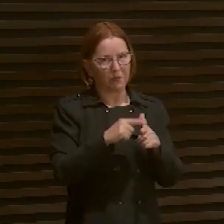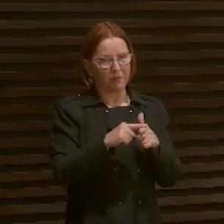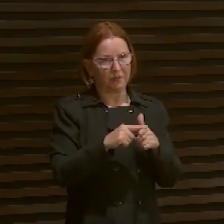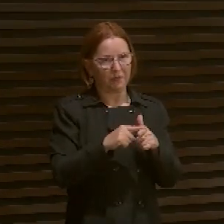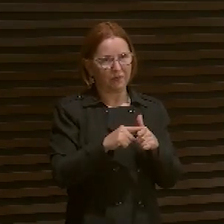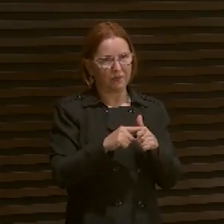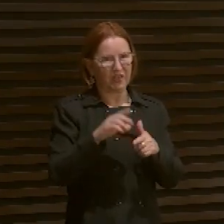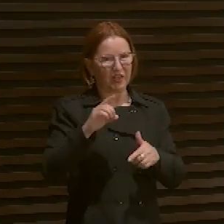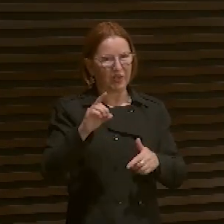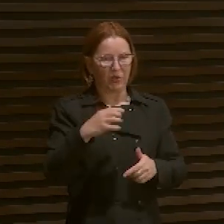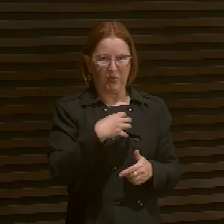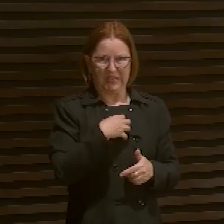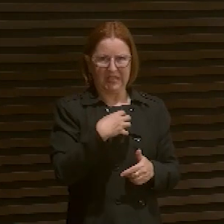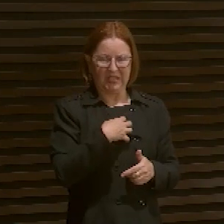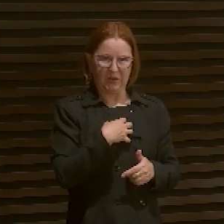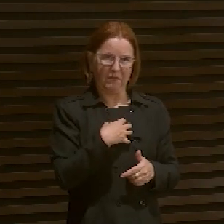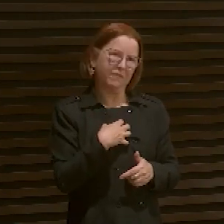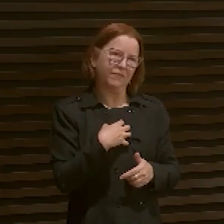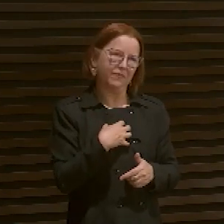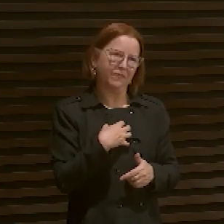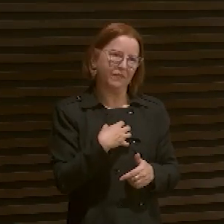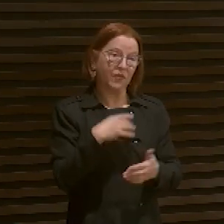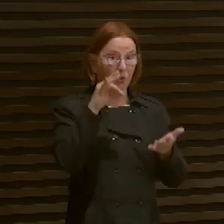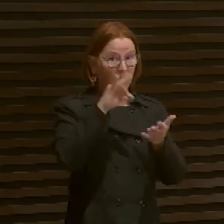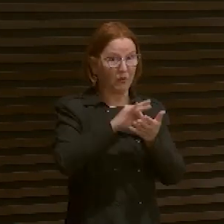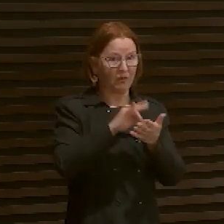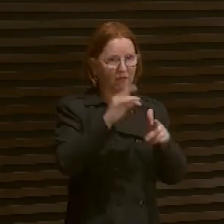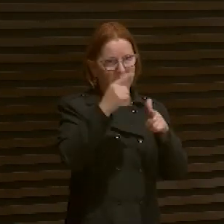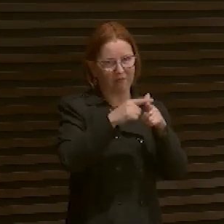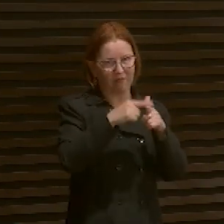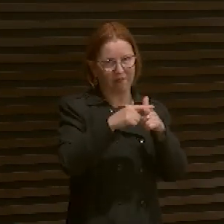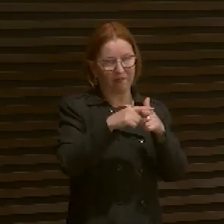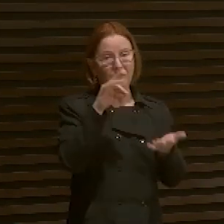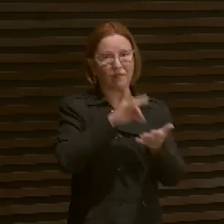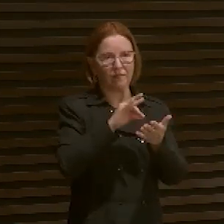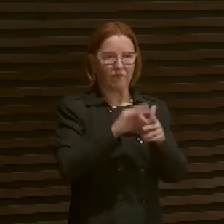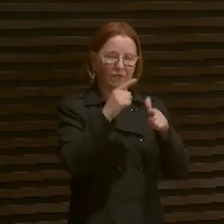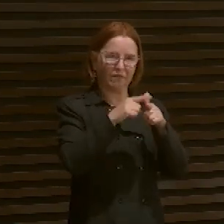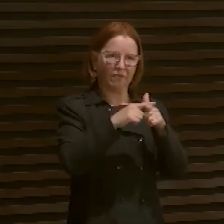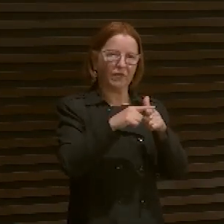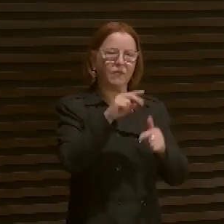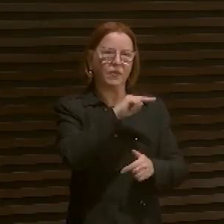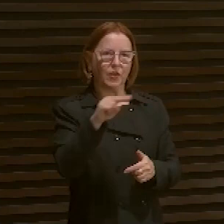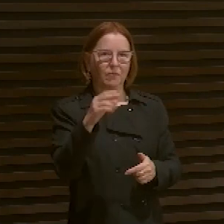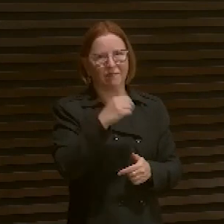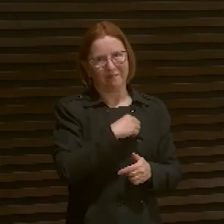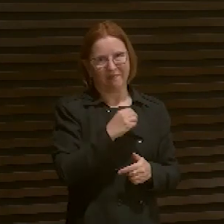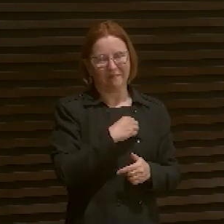um sintoma, ou sintomas do real problema. O real problema, irmãos, se chama